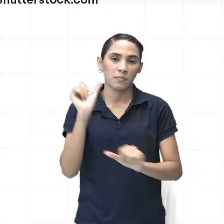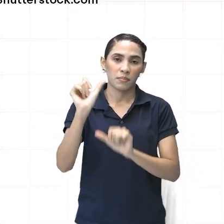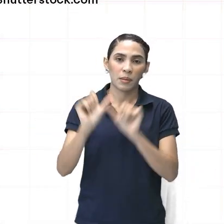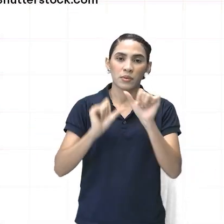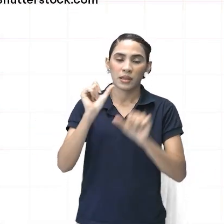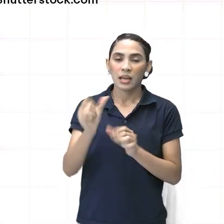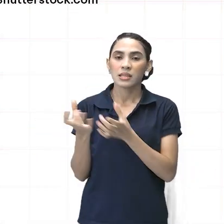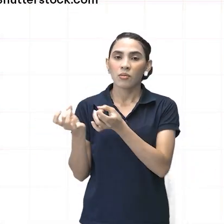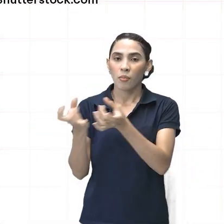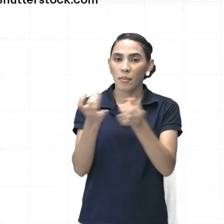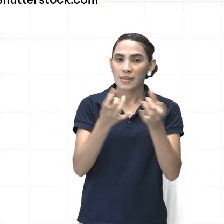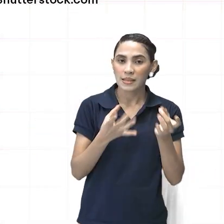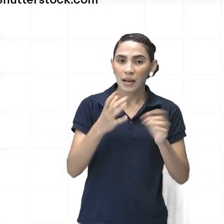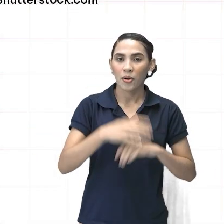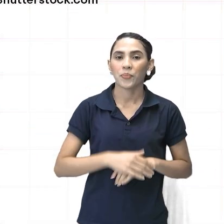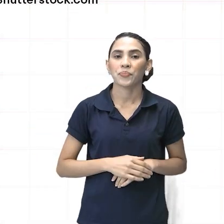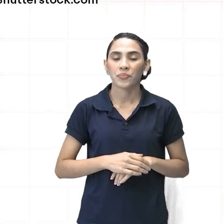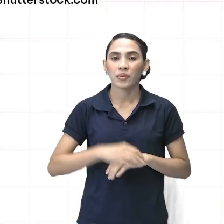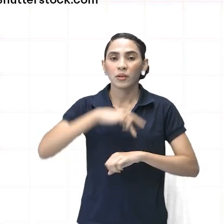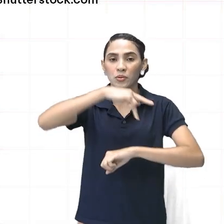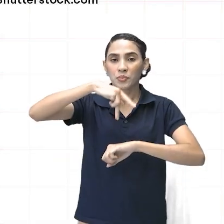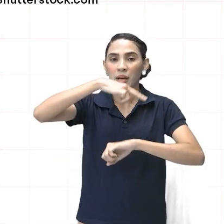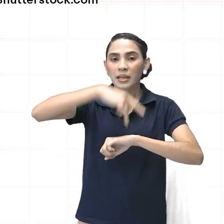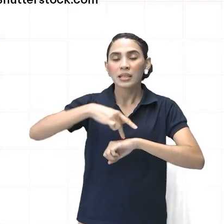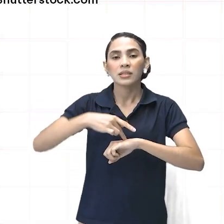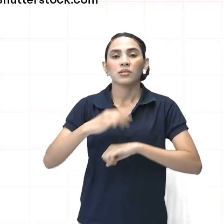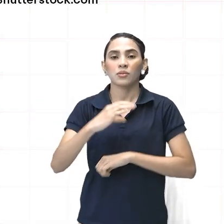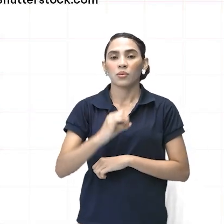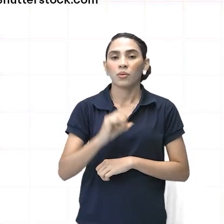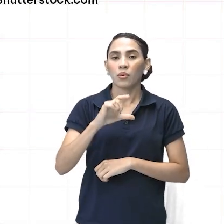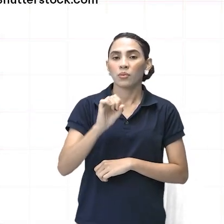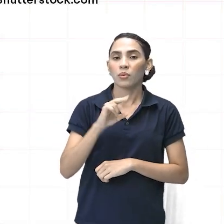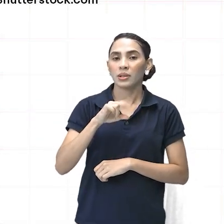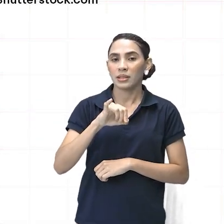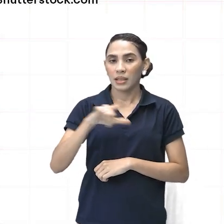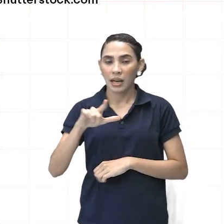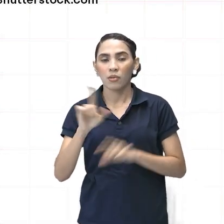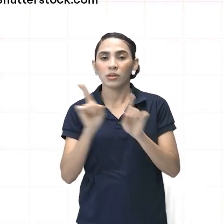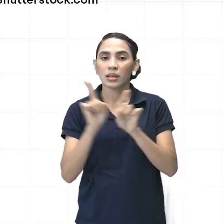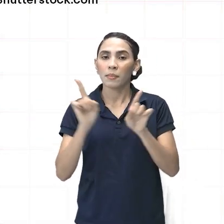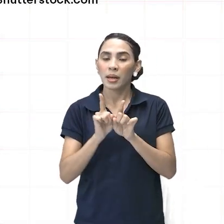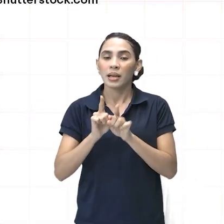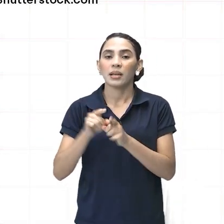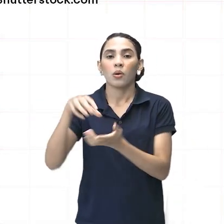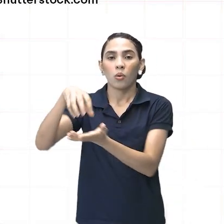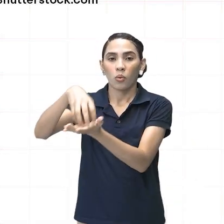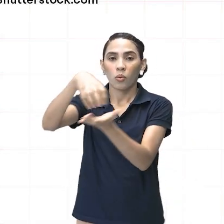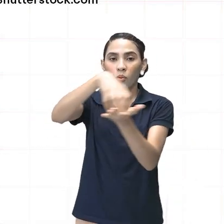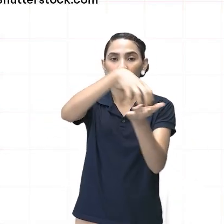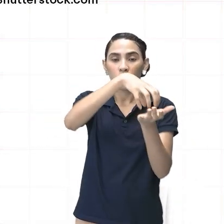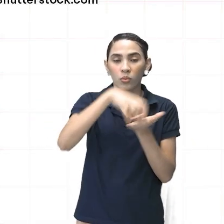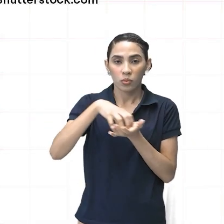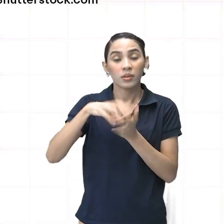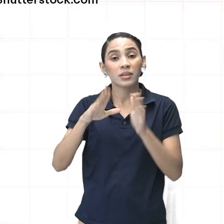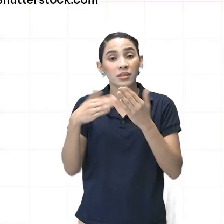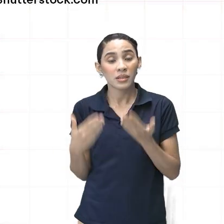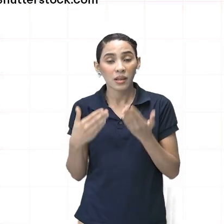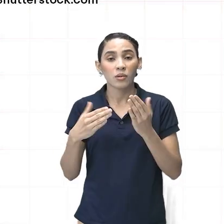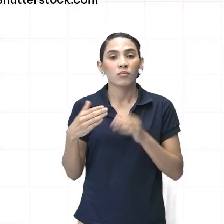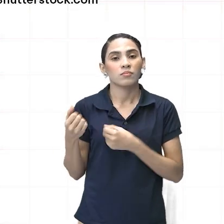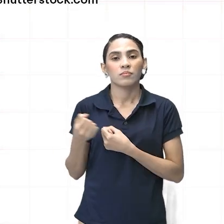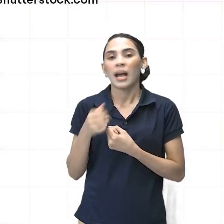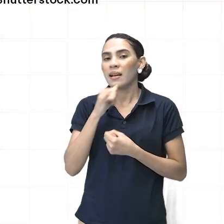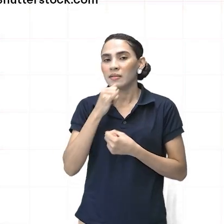troca comercial entre as potências coloniais e suas colônias, tá? Então, essas